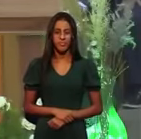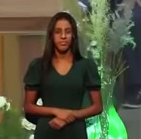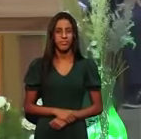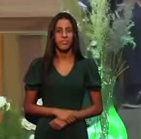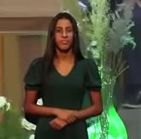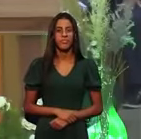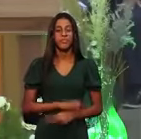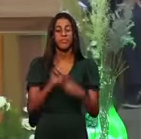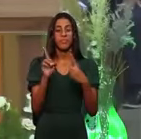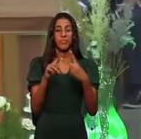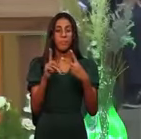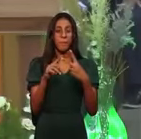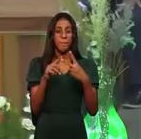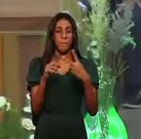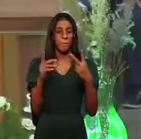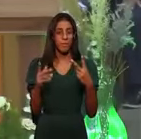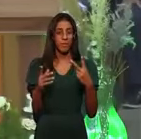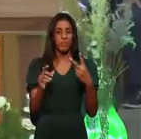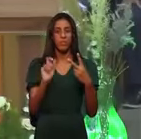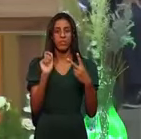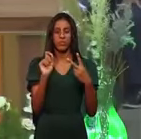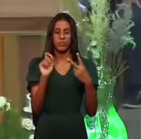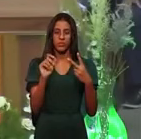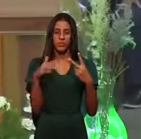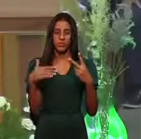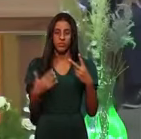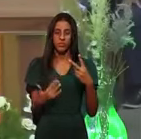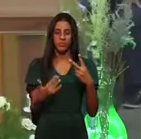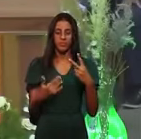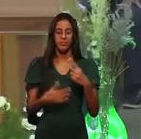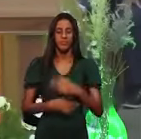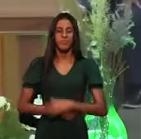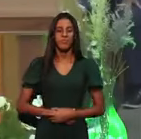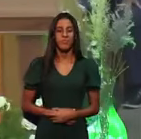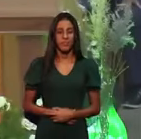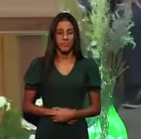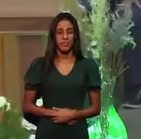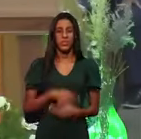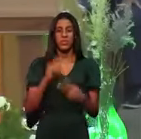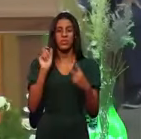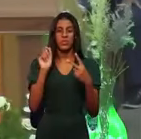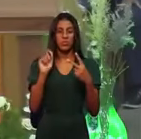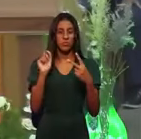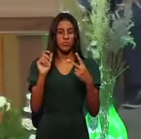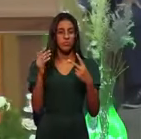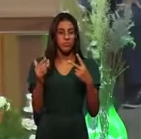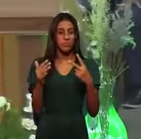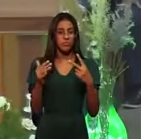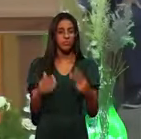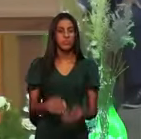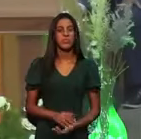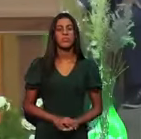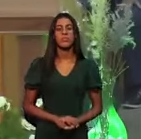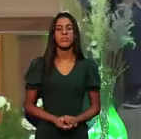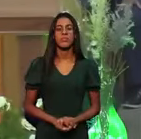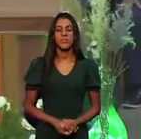Qual é o segundo sinal de uma verdadeira espiritualidade? Vamos, diga, é o quê? É o